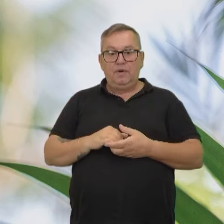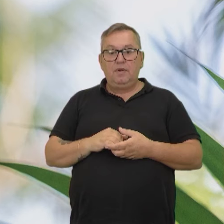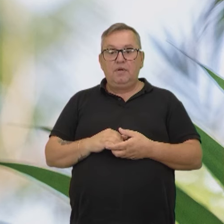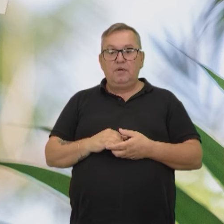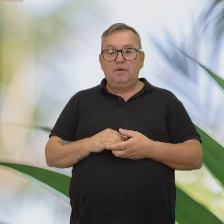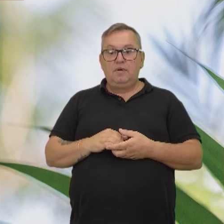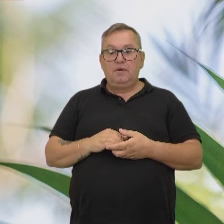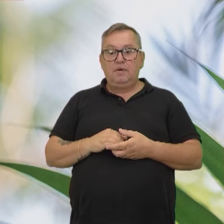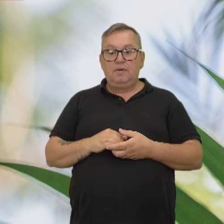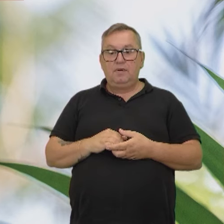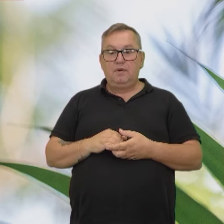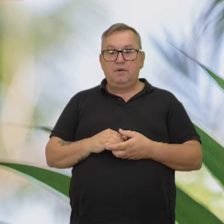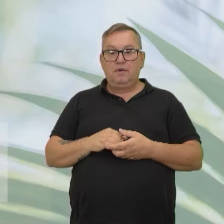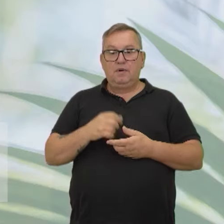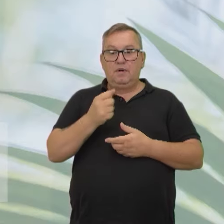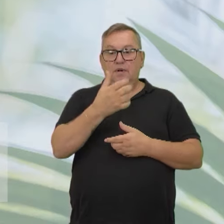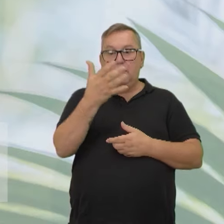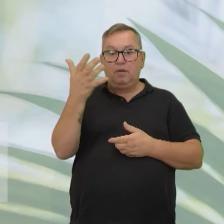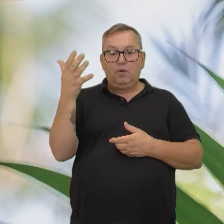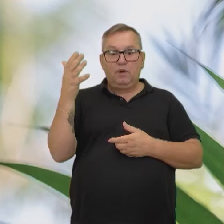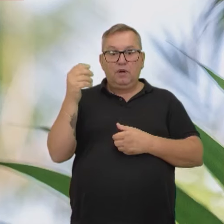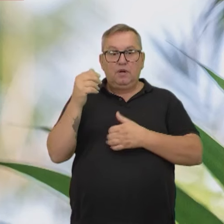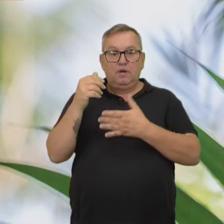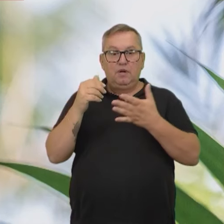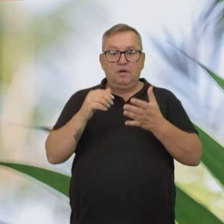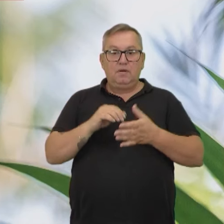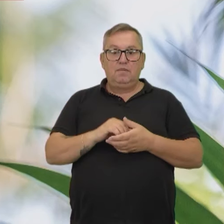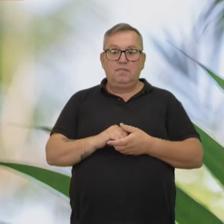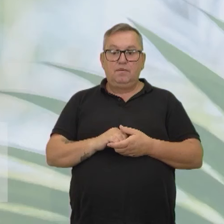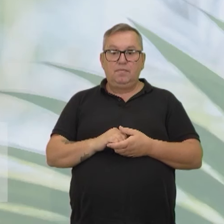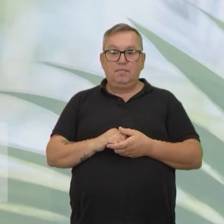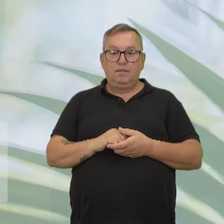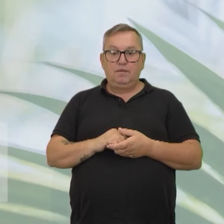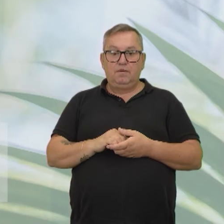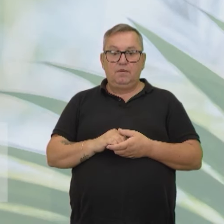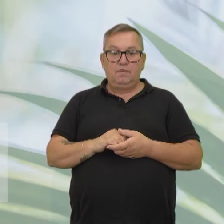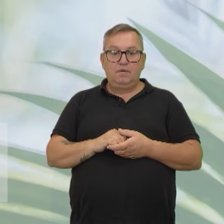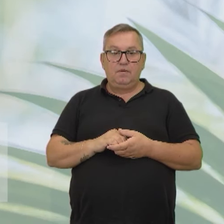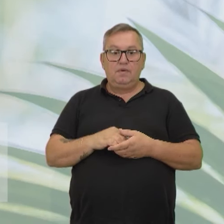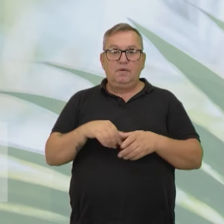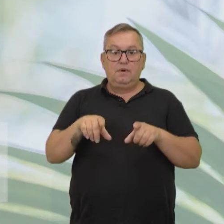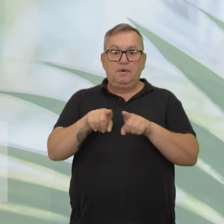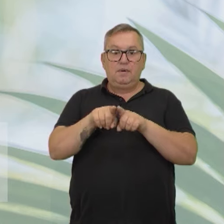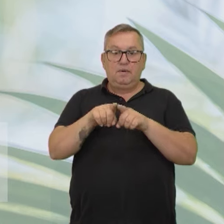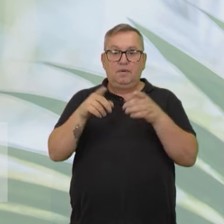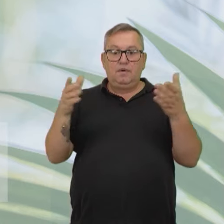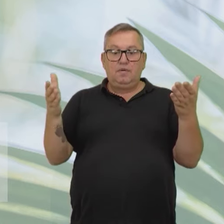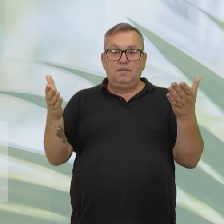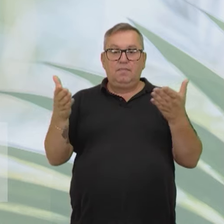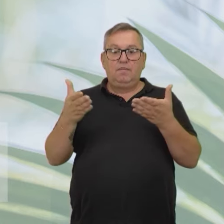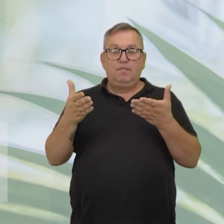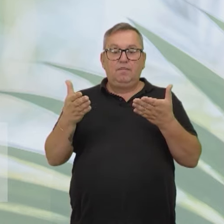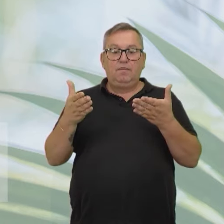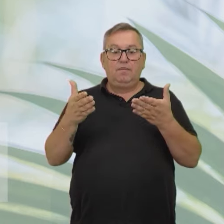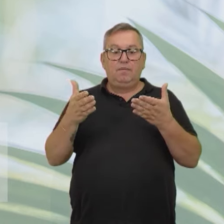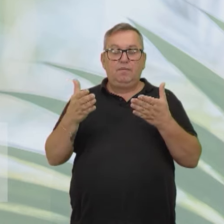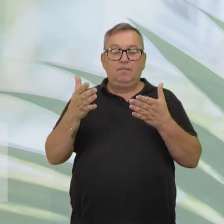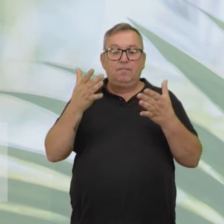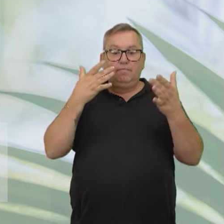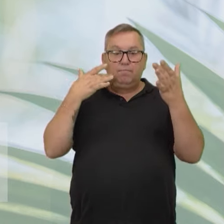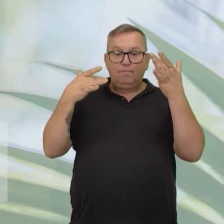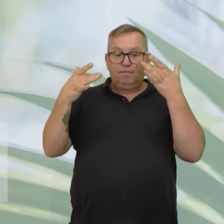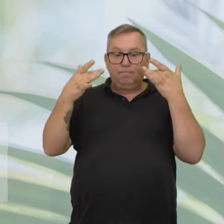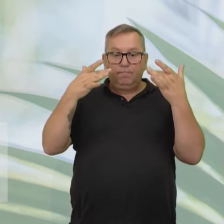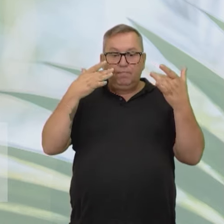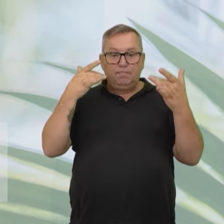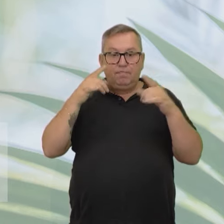mundo. Eles reverenciam a natureza. E aí eu vou deixar para vocês aqui um teatro que vai falar um